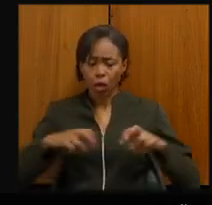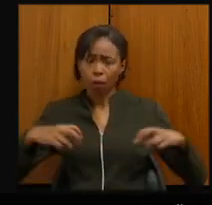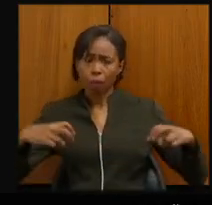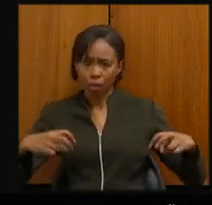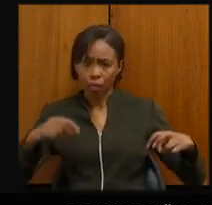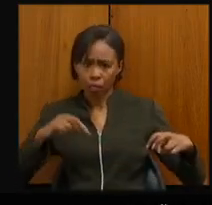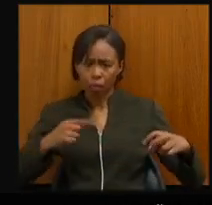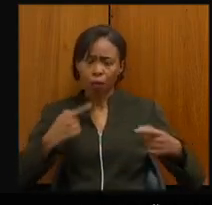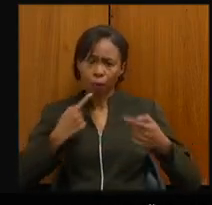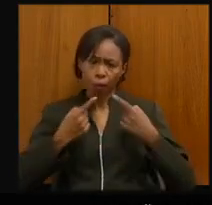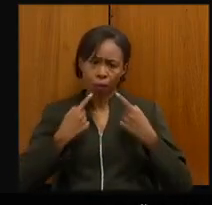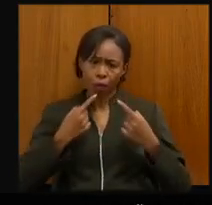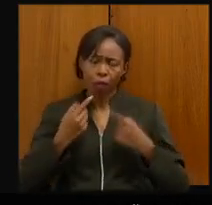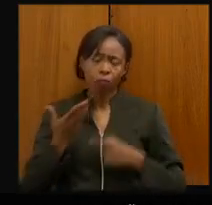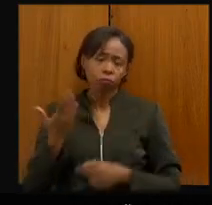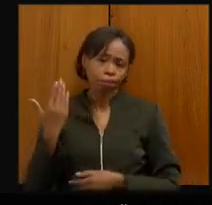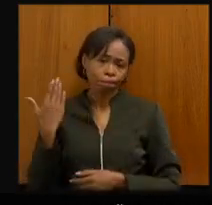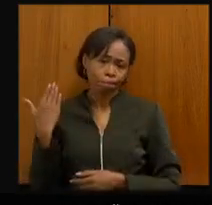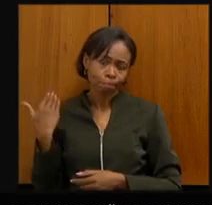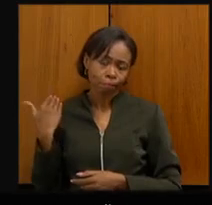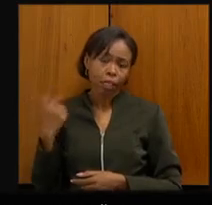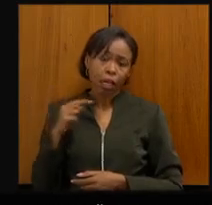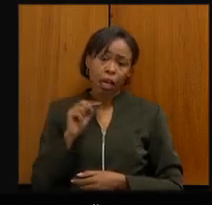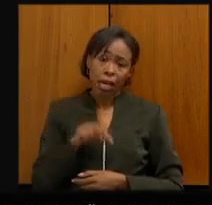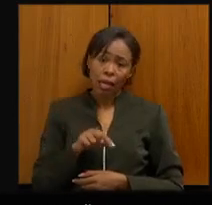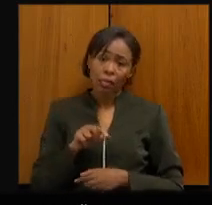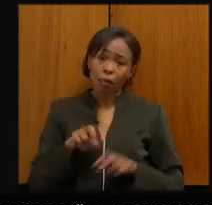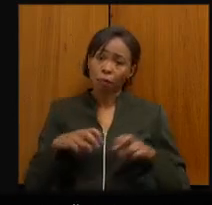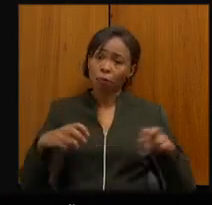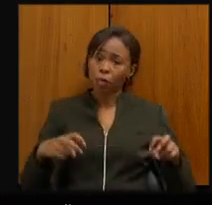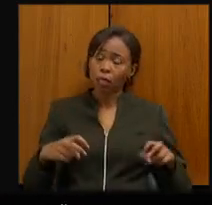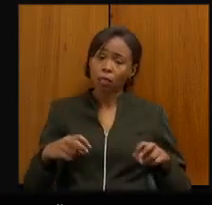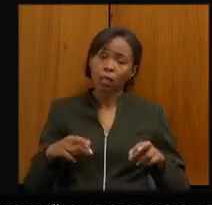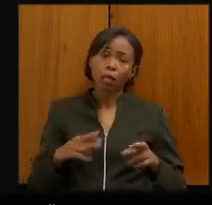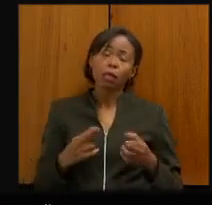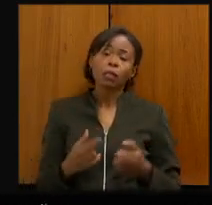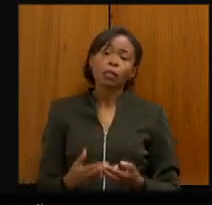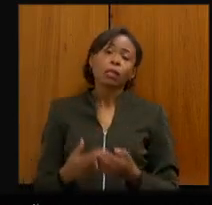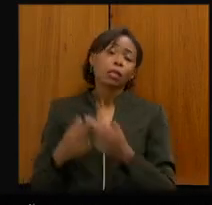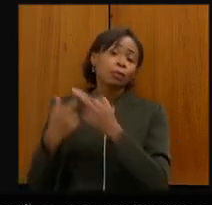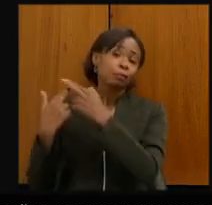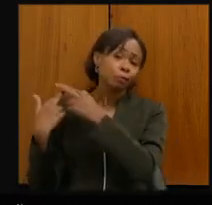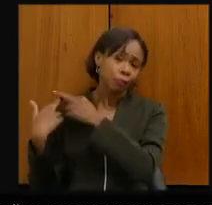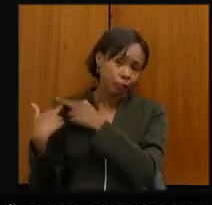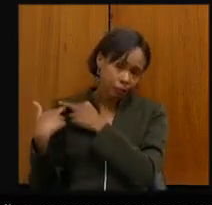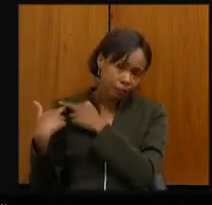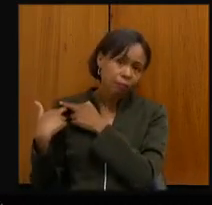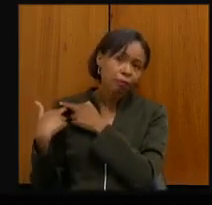nos últimos tempos ela é você tá falando ela tem dizer um papel fundamental